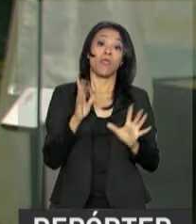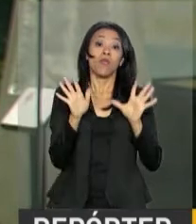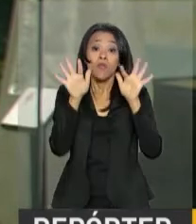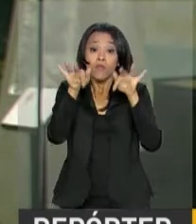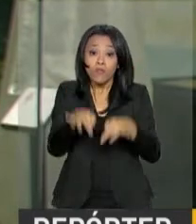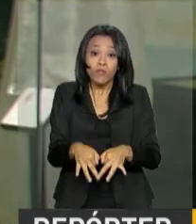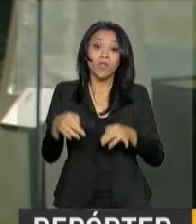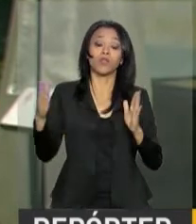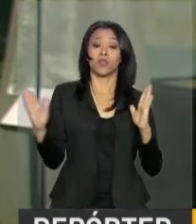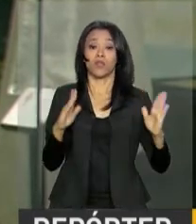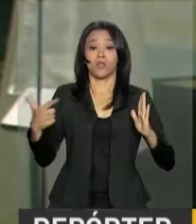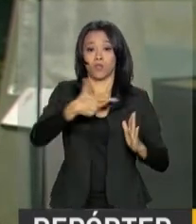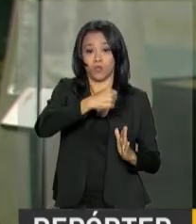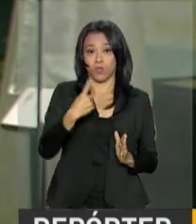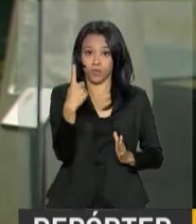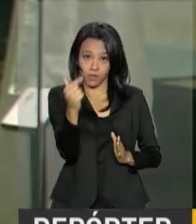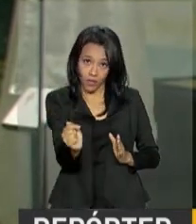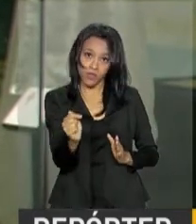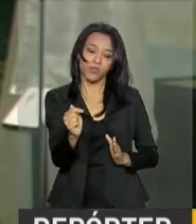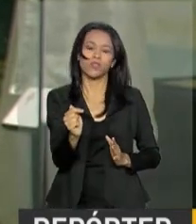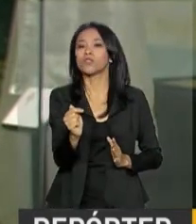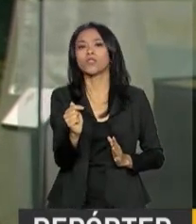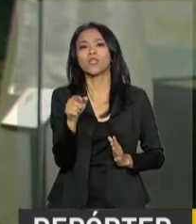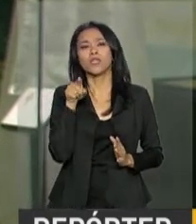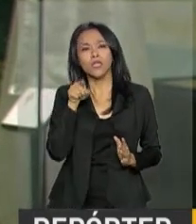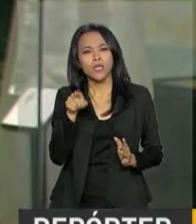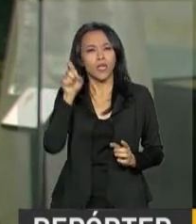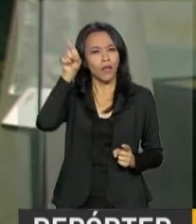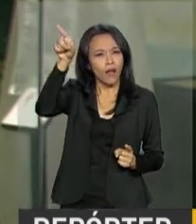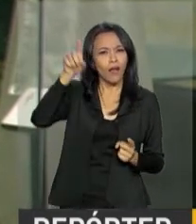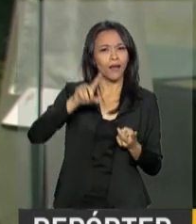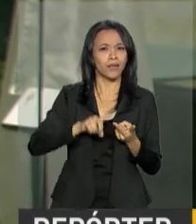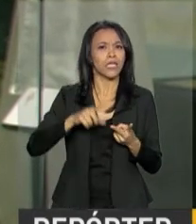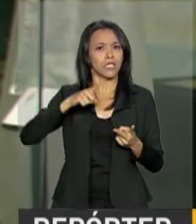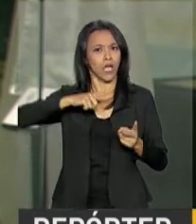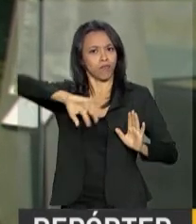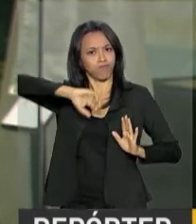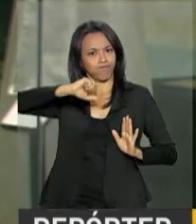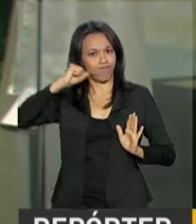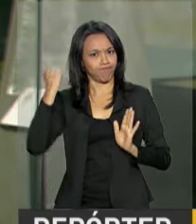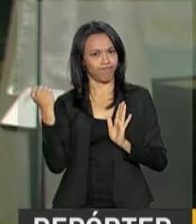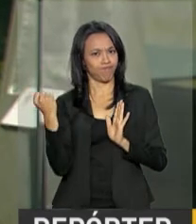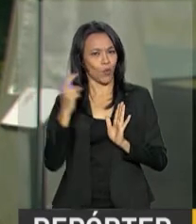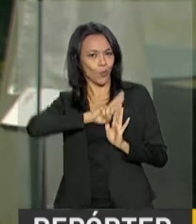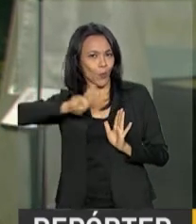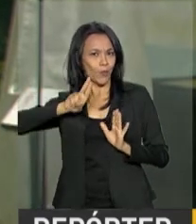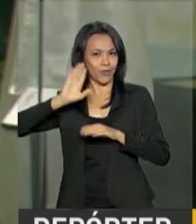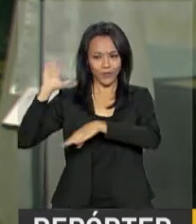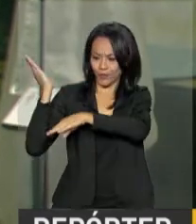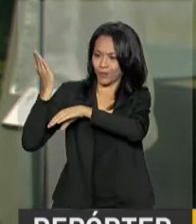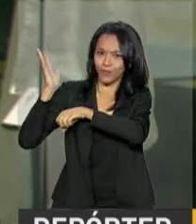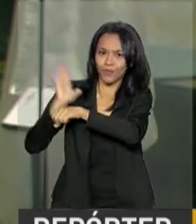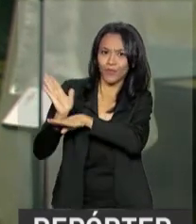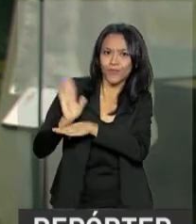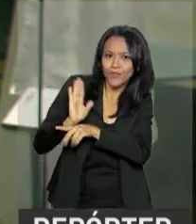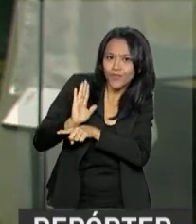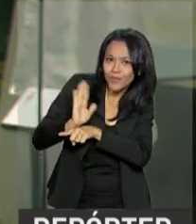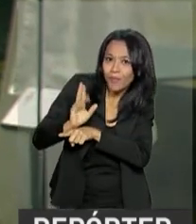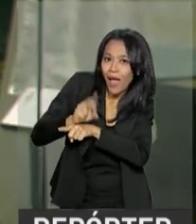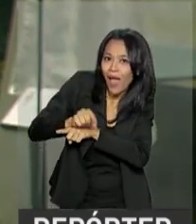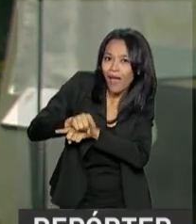2017 ea expressão bomba guy que está no título do filme é como parte dos haitianos